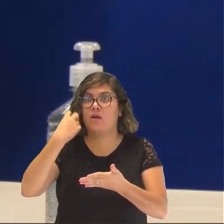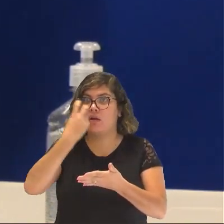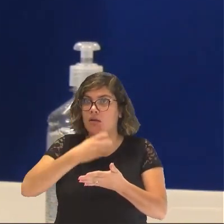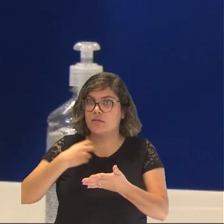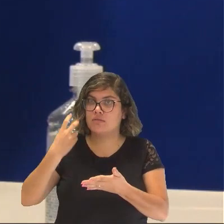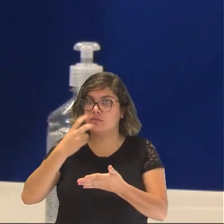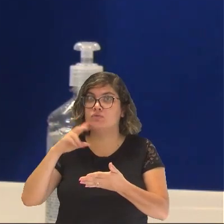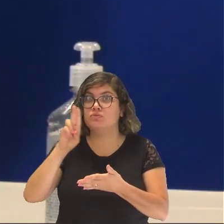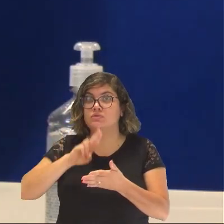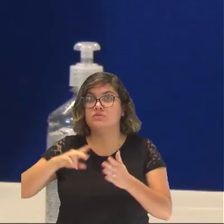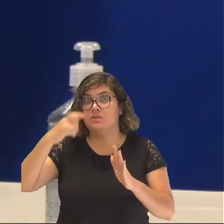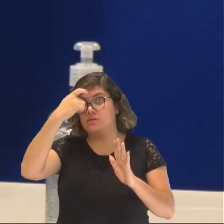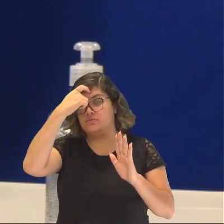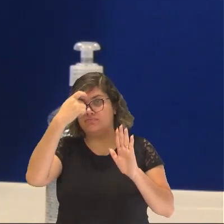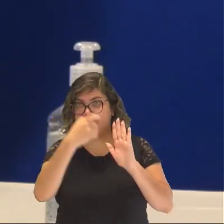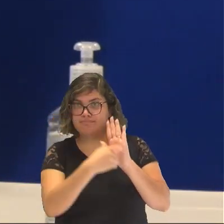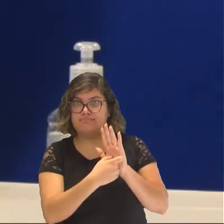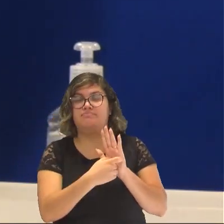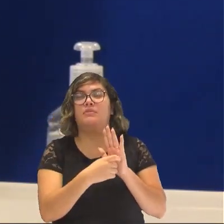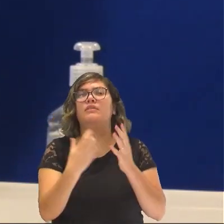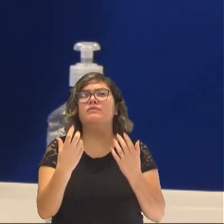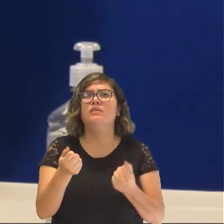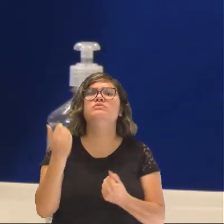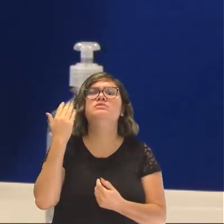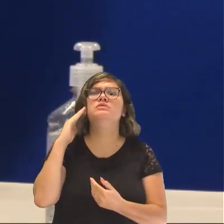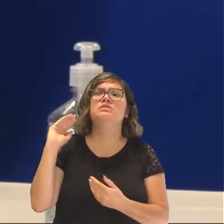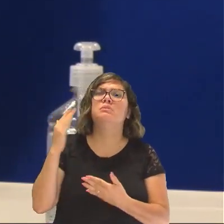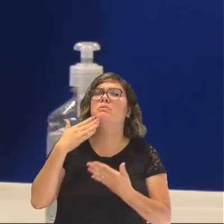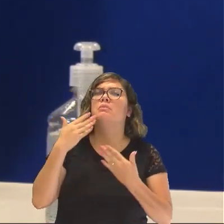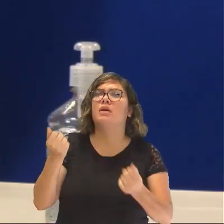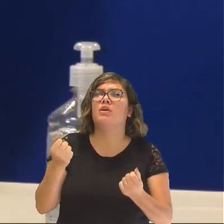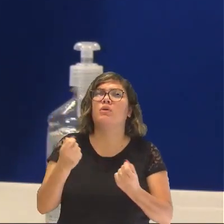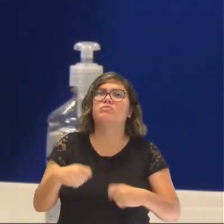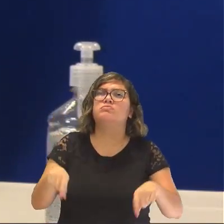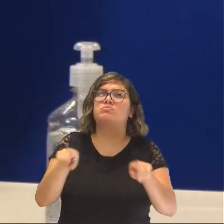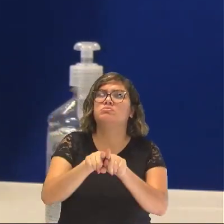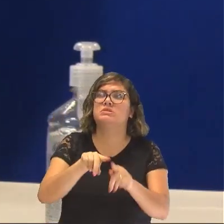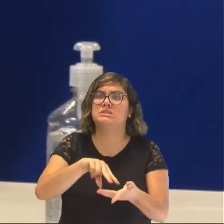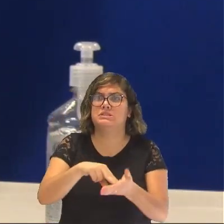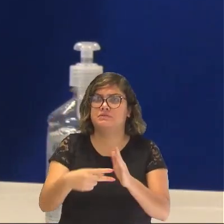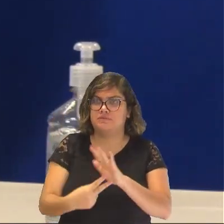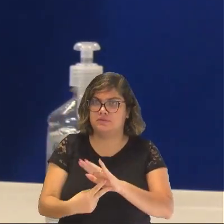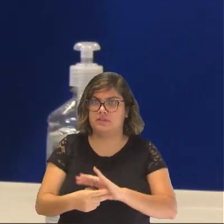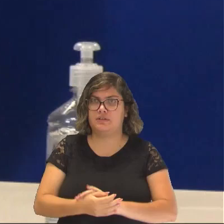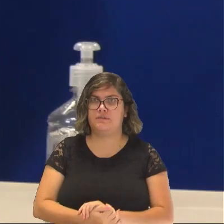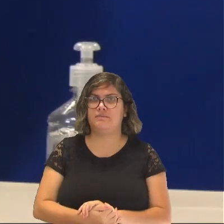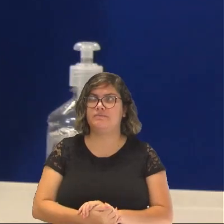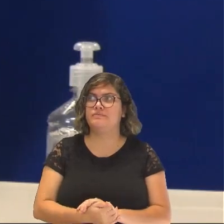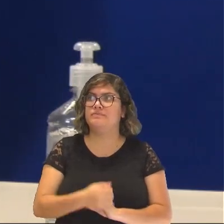artificial. Então vamos entender um pouquinho melhor do que se trata essa parceria.